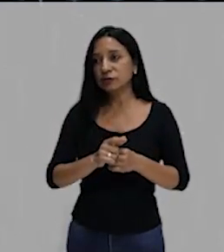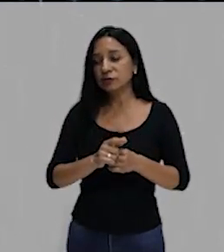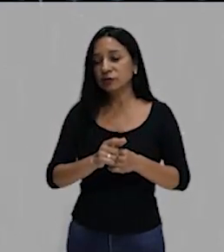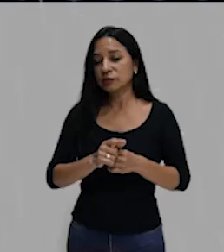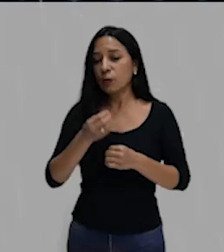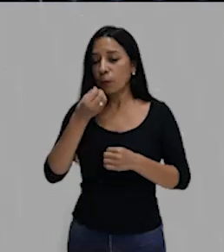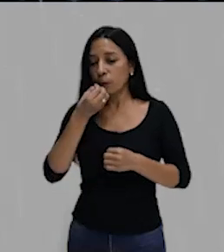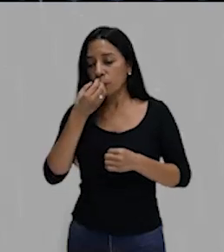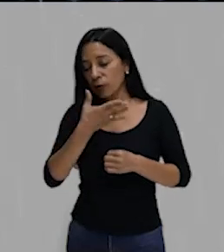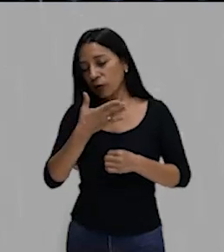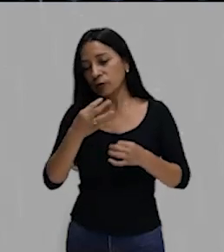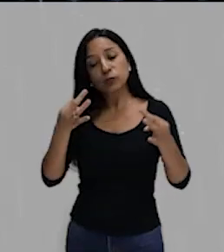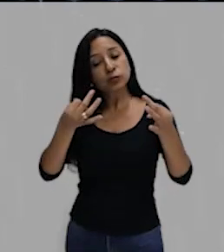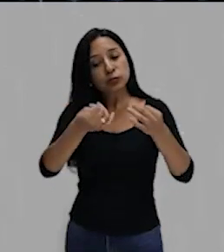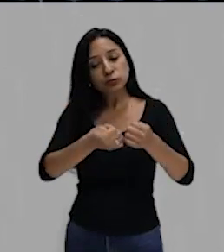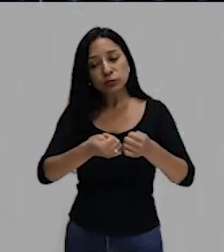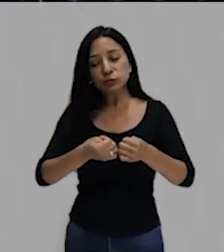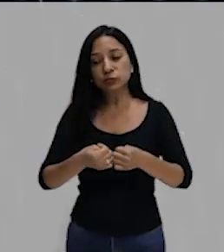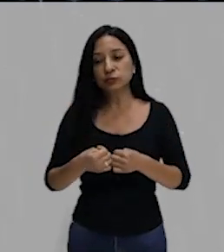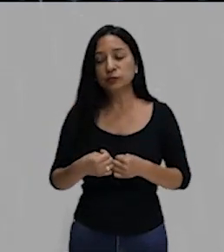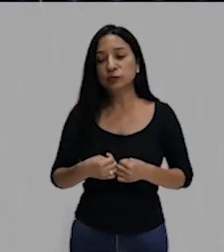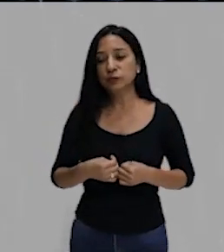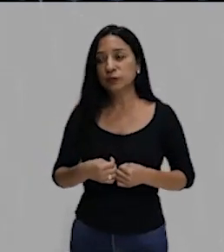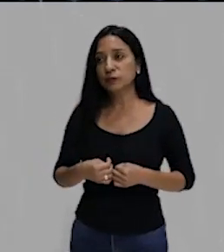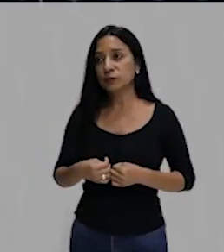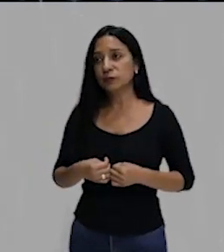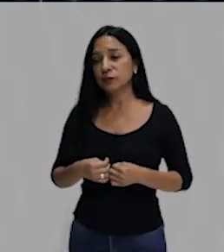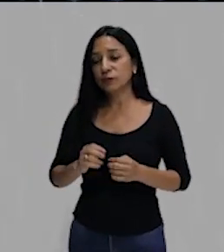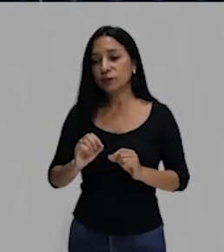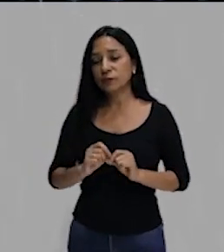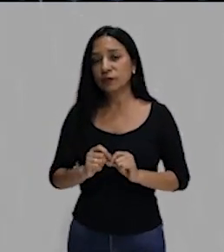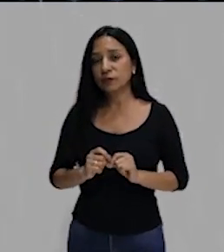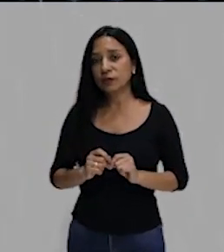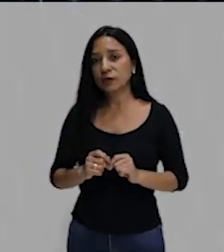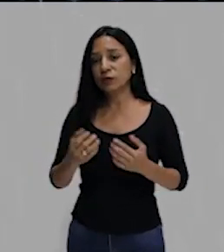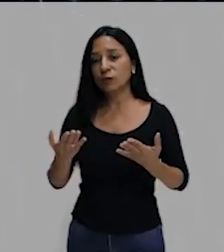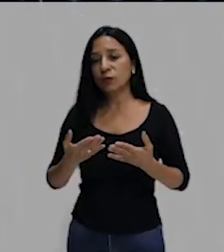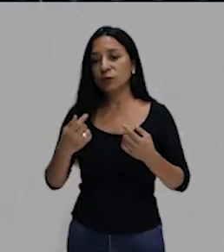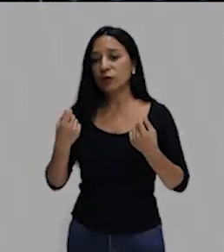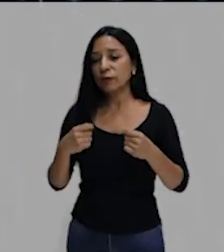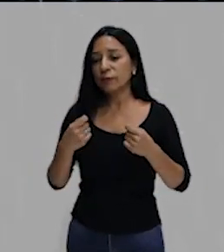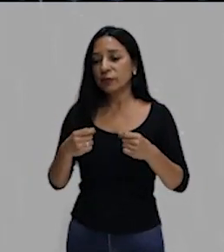benefício para todo mundo, certo? Então, é isso, pessoal. Nós precisamos rever